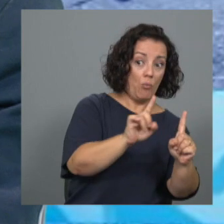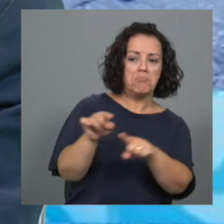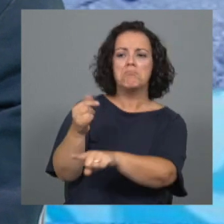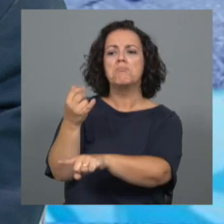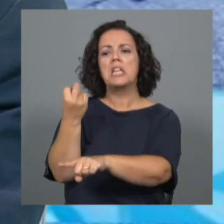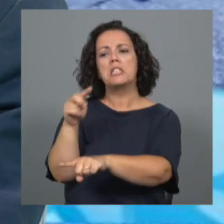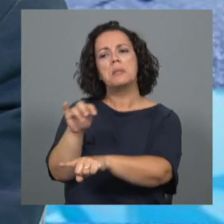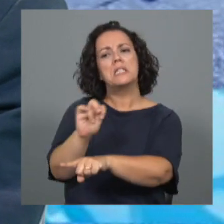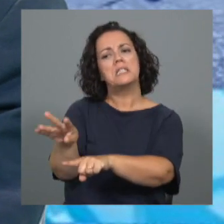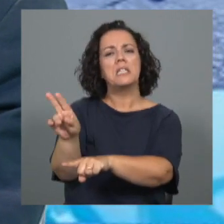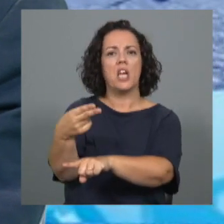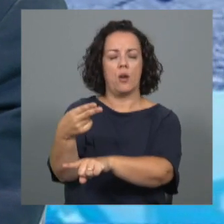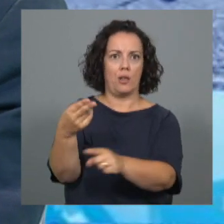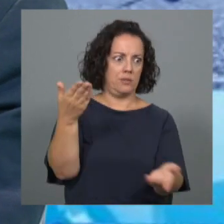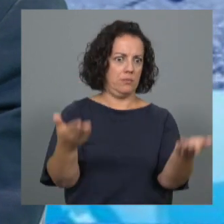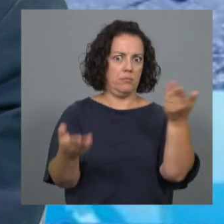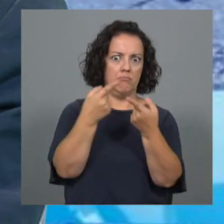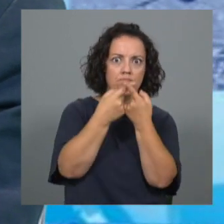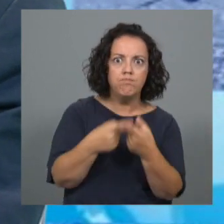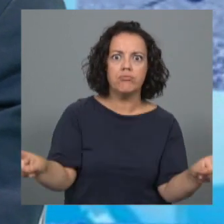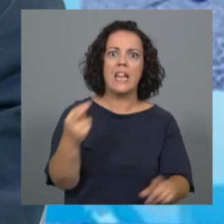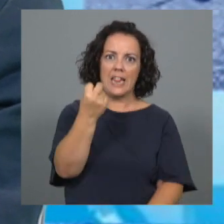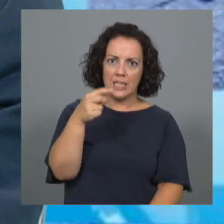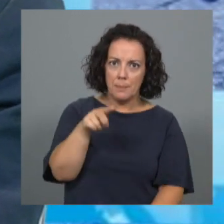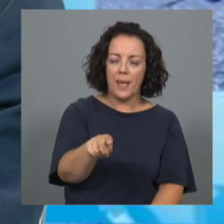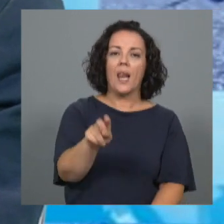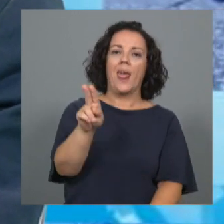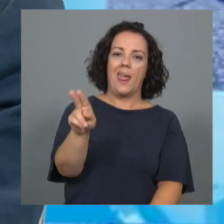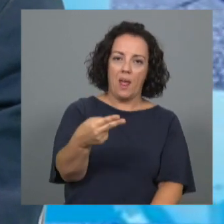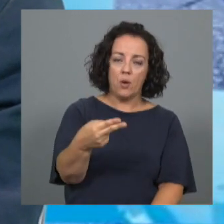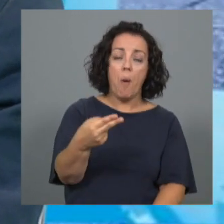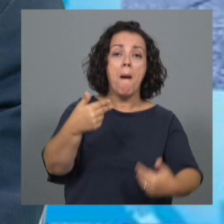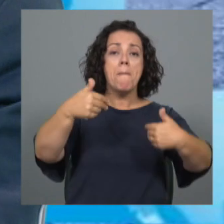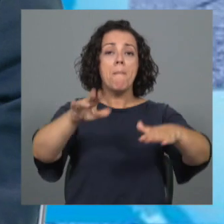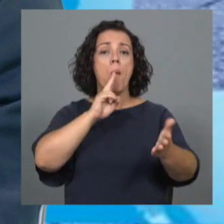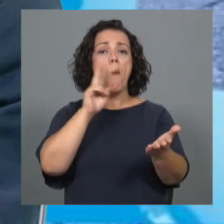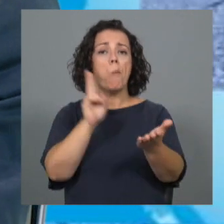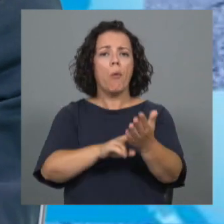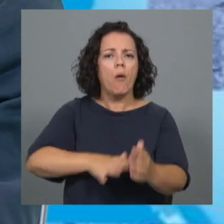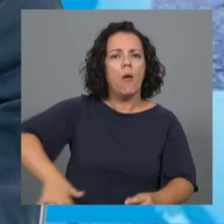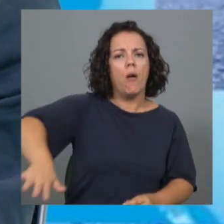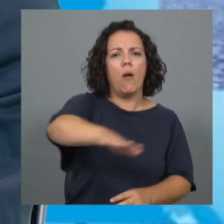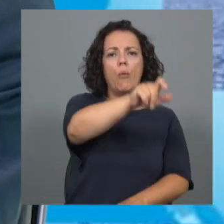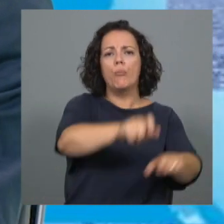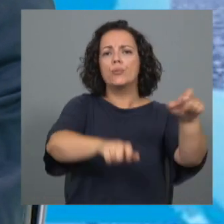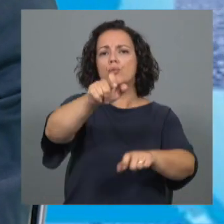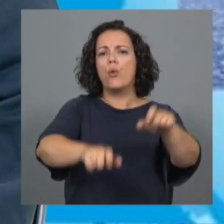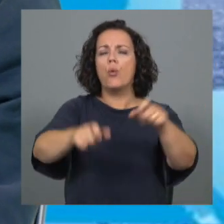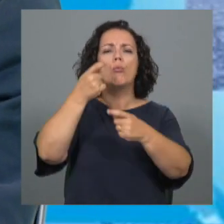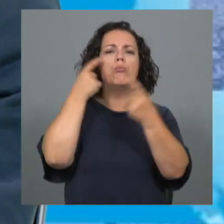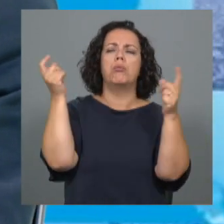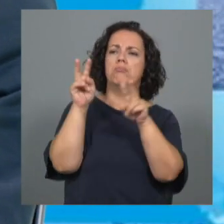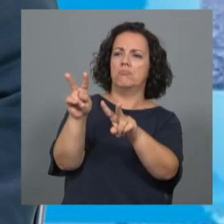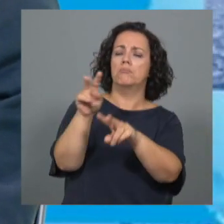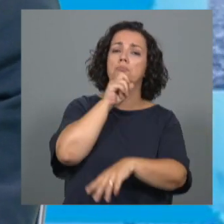São poupanças verdadeiramente incríveis. Para a opinião pública, estrategicamente movido por setores